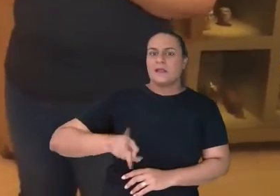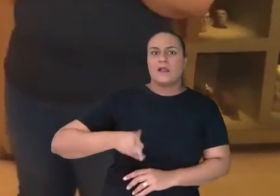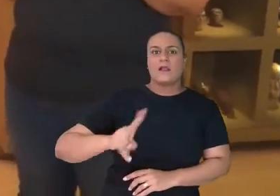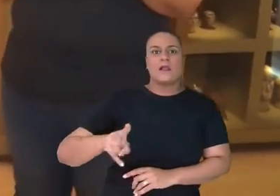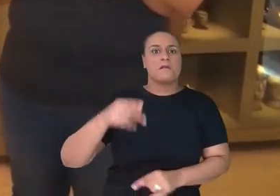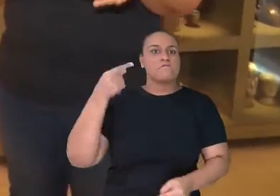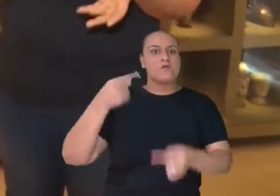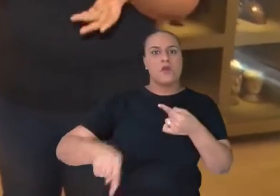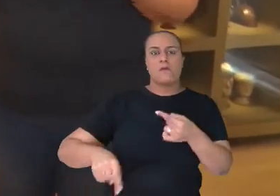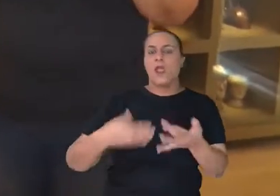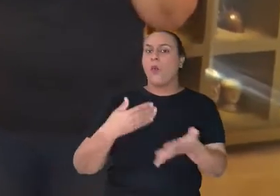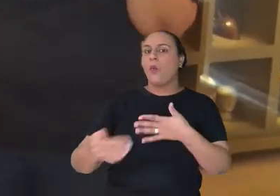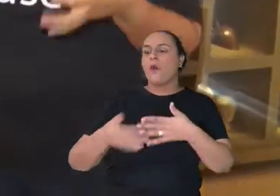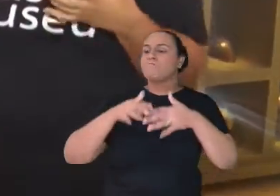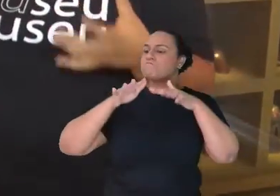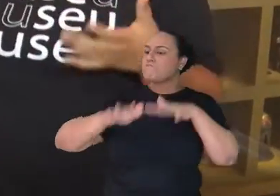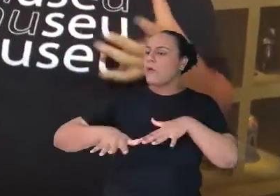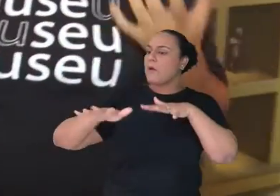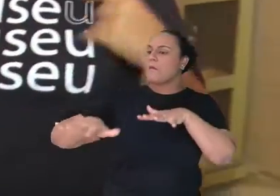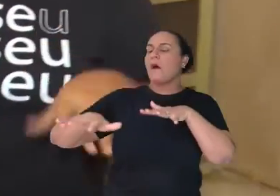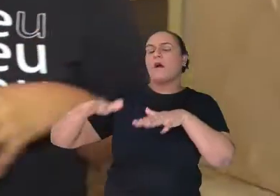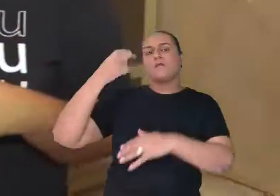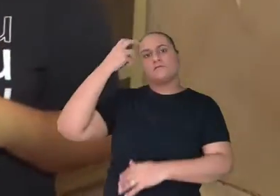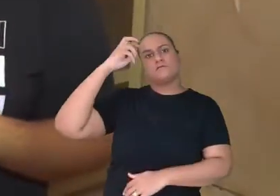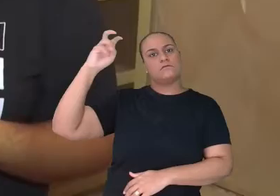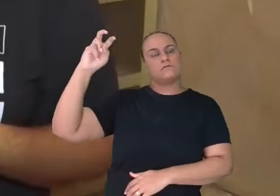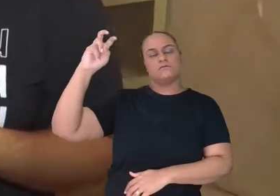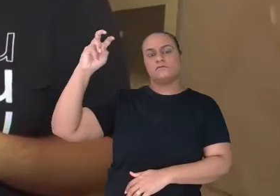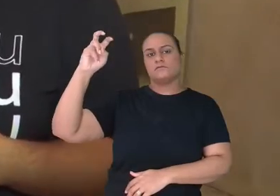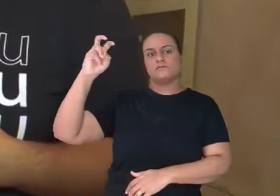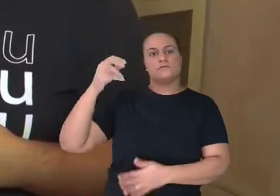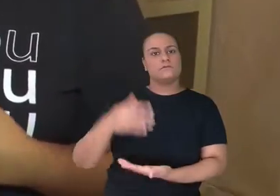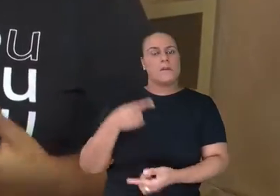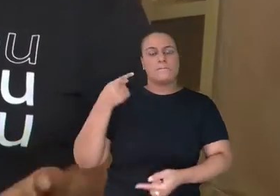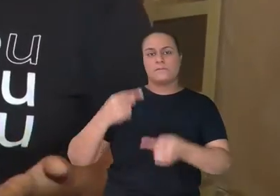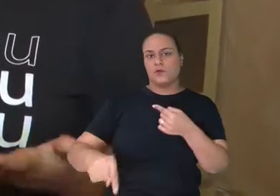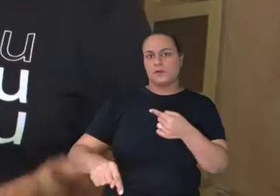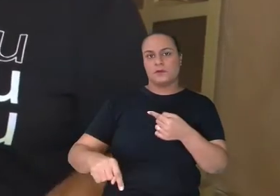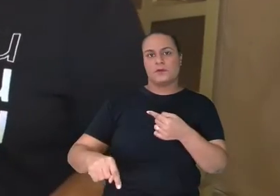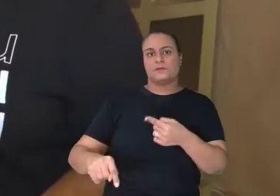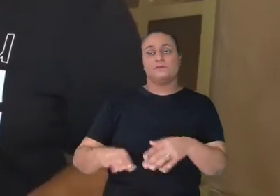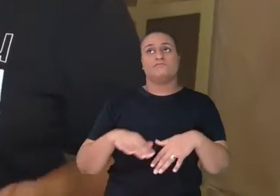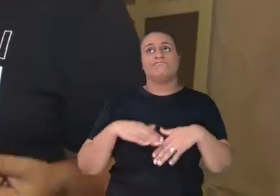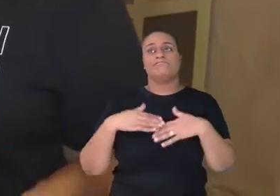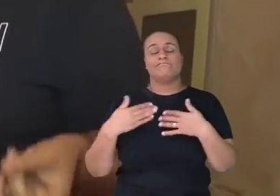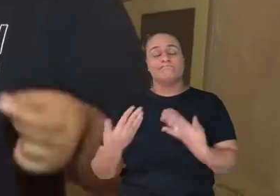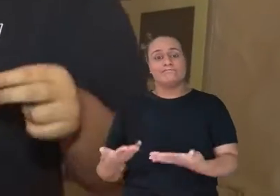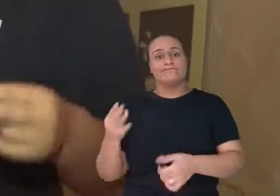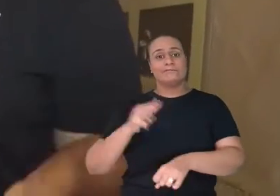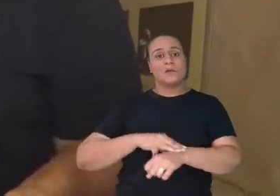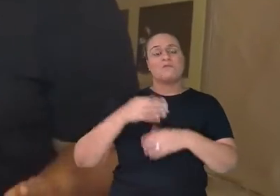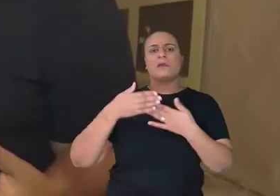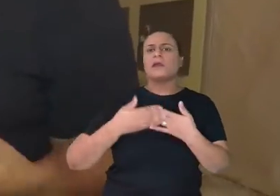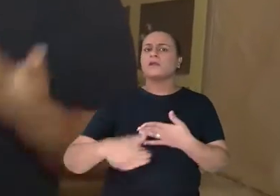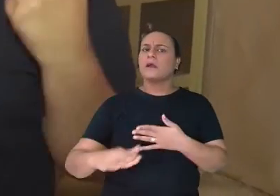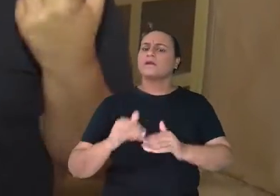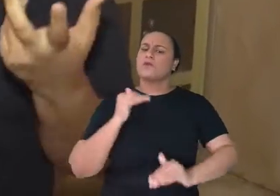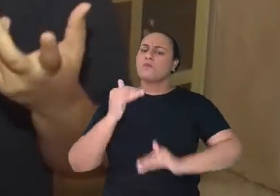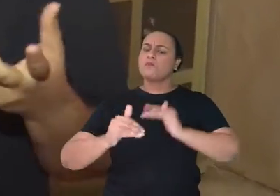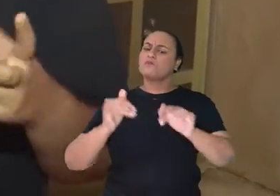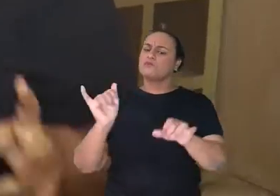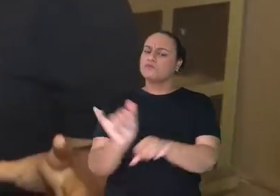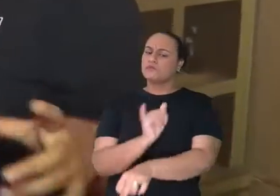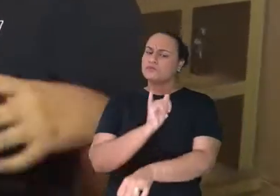qualquer manifestação cultural ou qualquer manifestação da memória daqueles sujeitos. Então, a partir do momento que eles desenvolvem